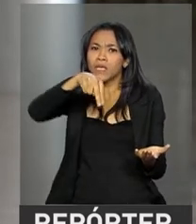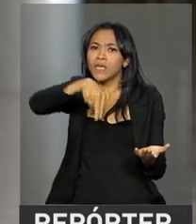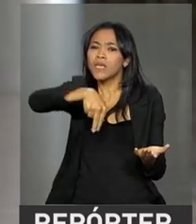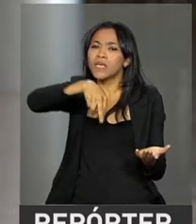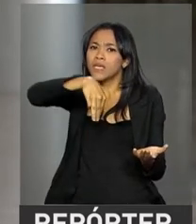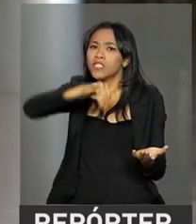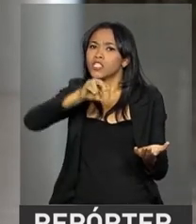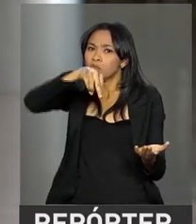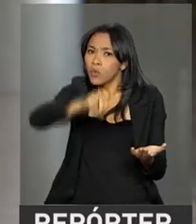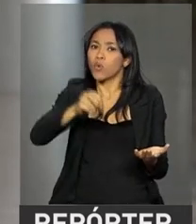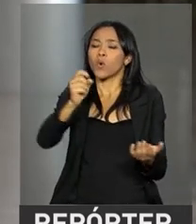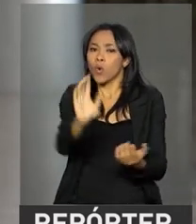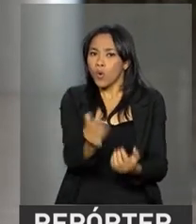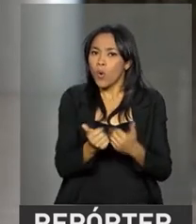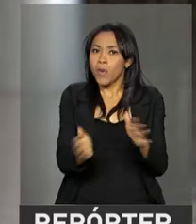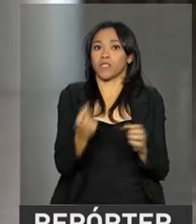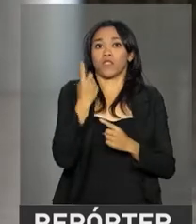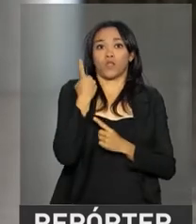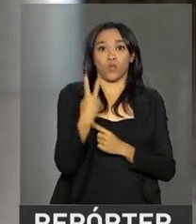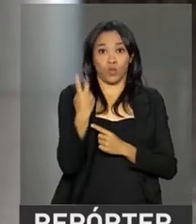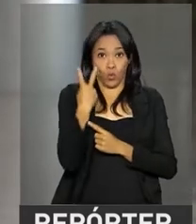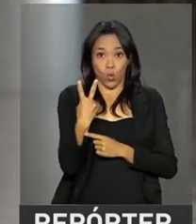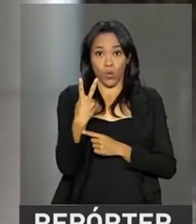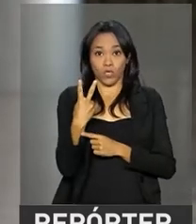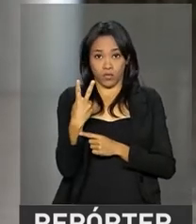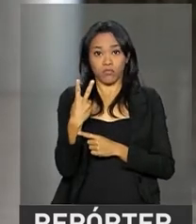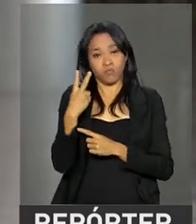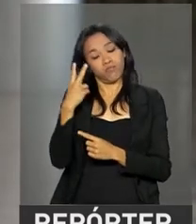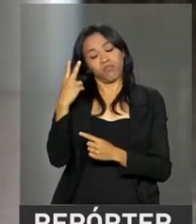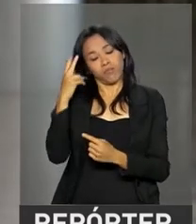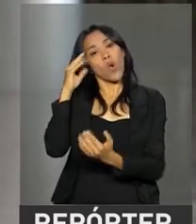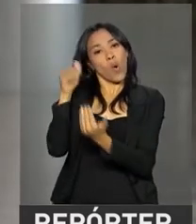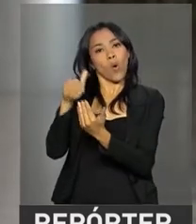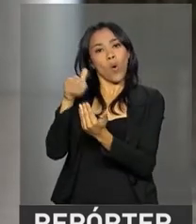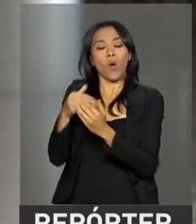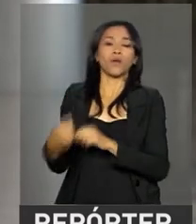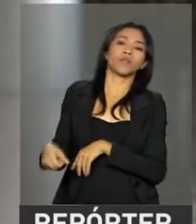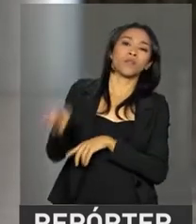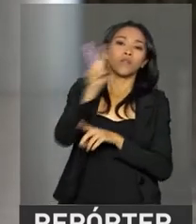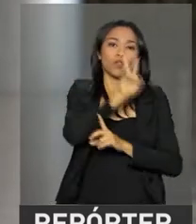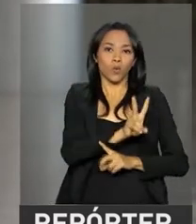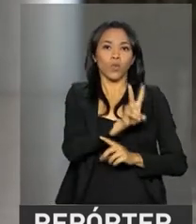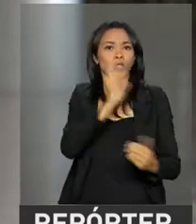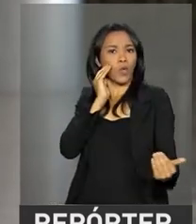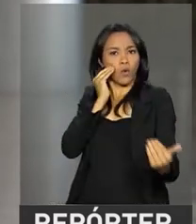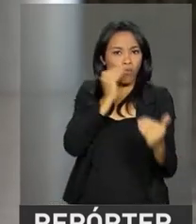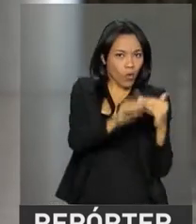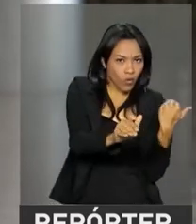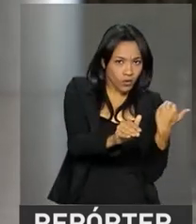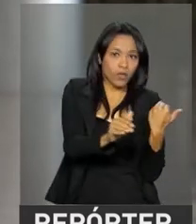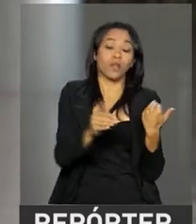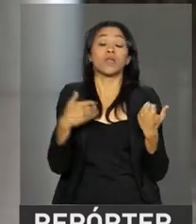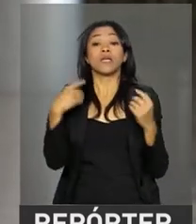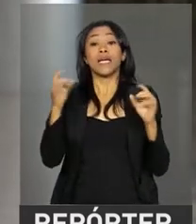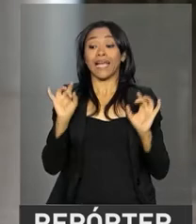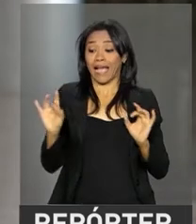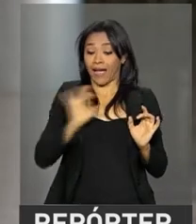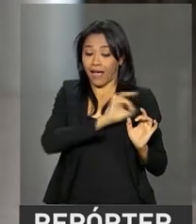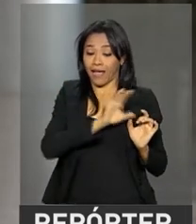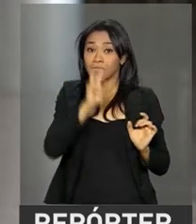com a fala de dois oradores favoráveis e dois contra cada um terá cinco minutos para encaminhar a votação